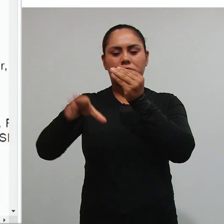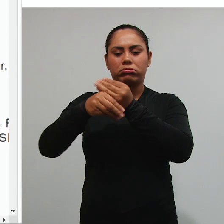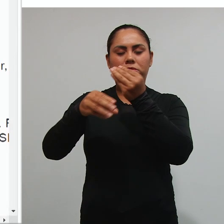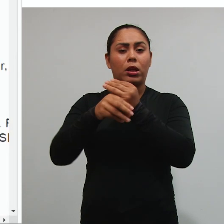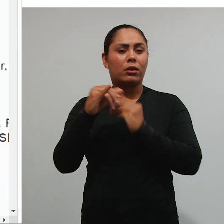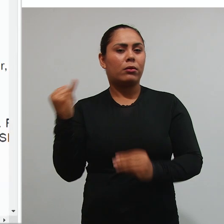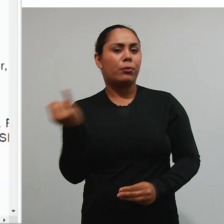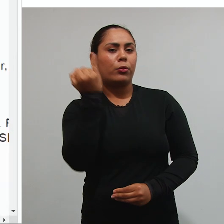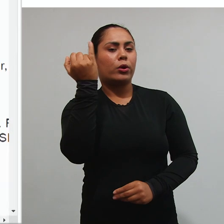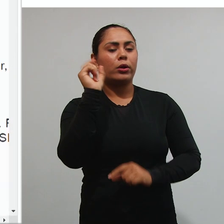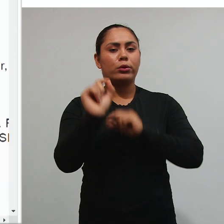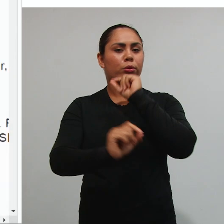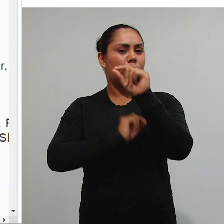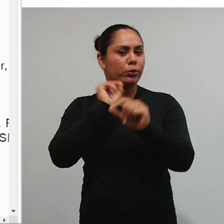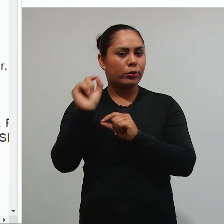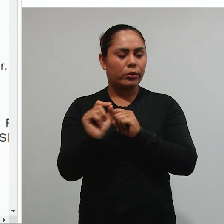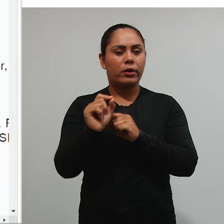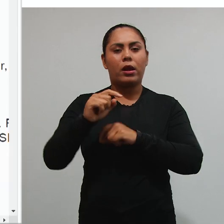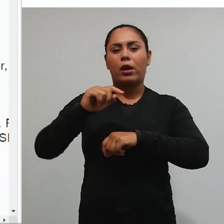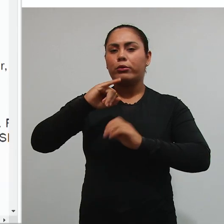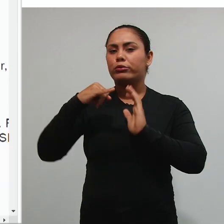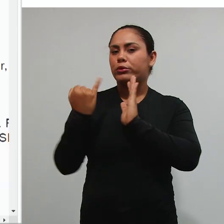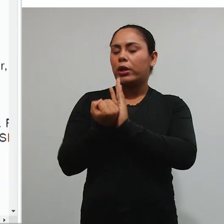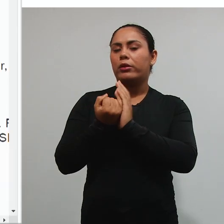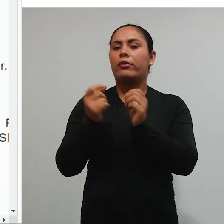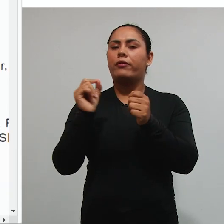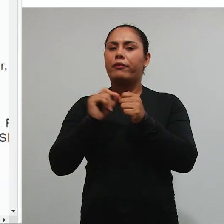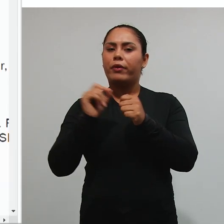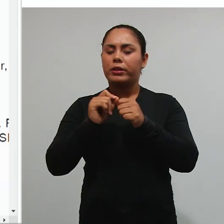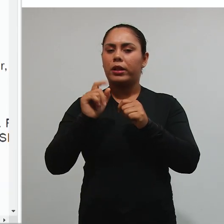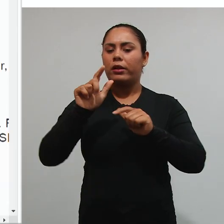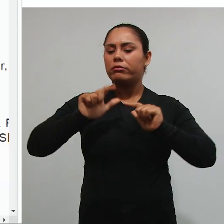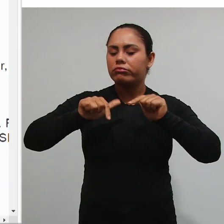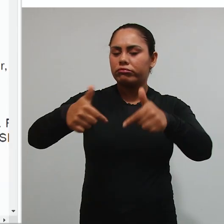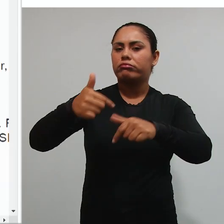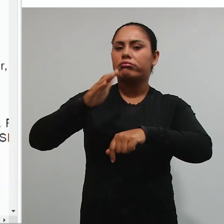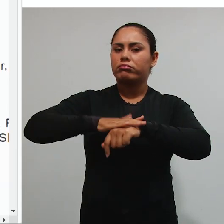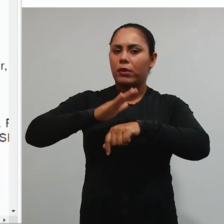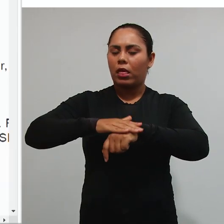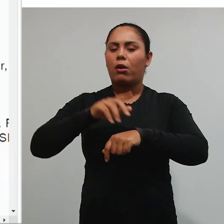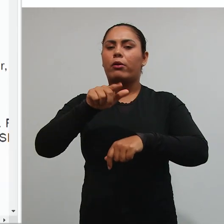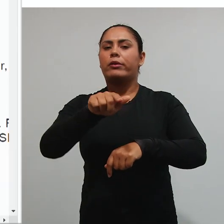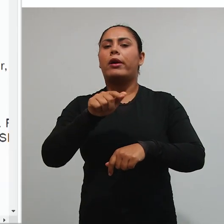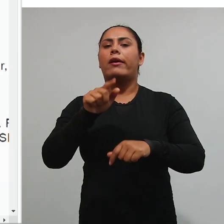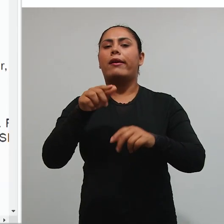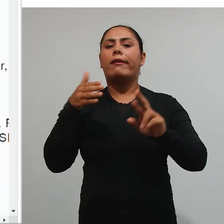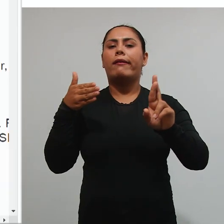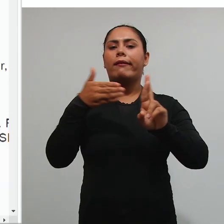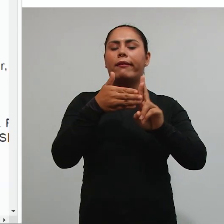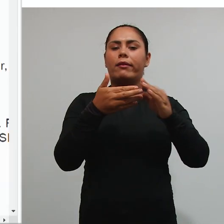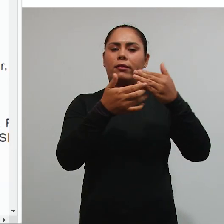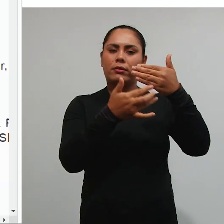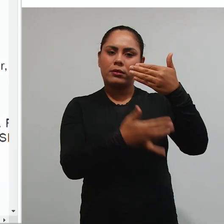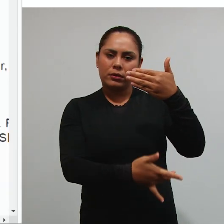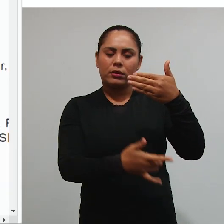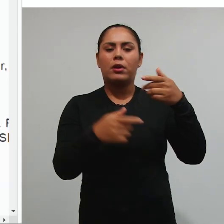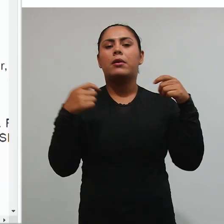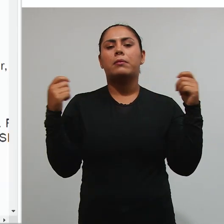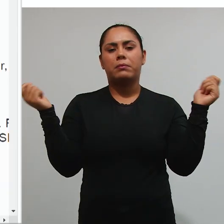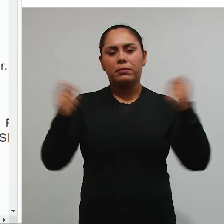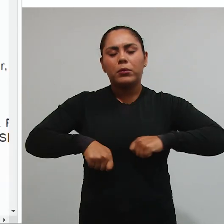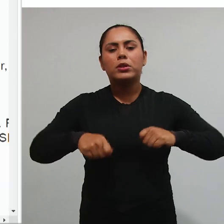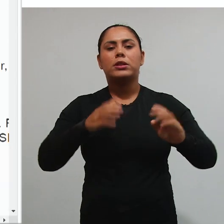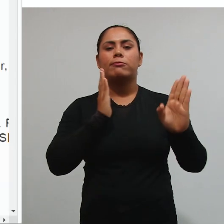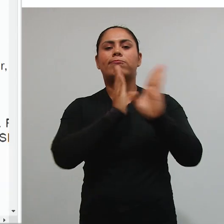fazer? Importante é que a forma como você fizer a referência tem que ser possível